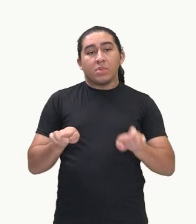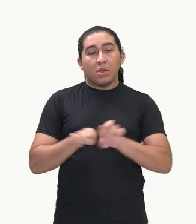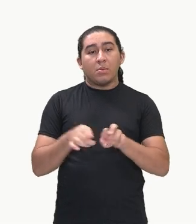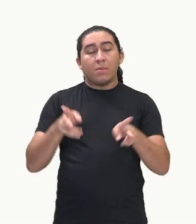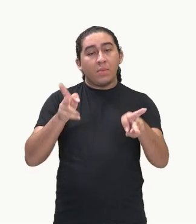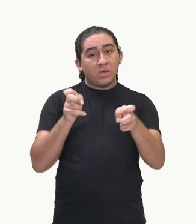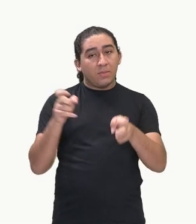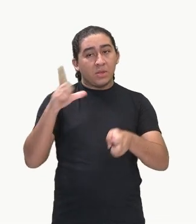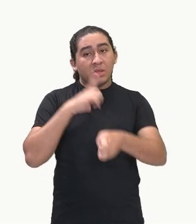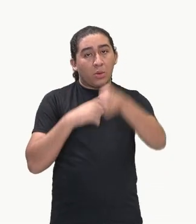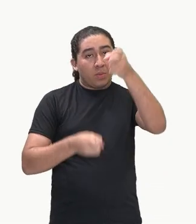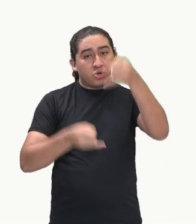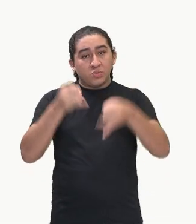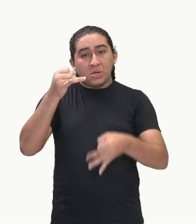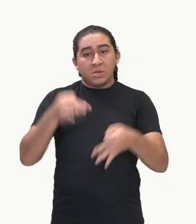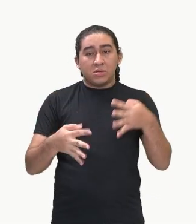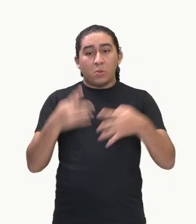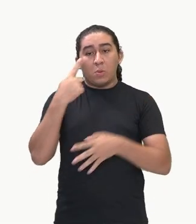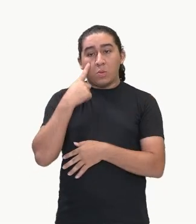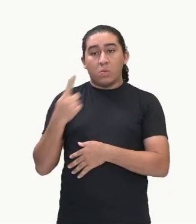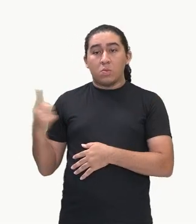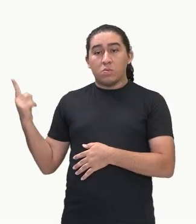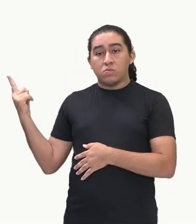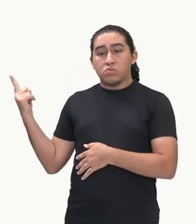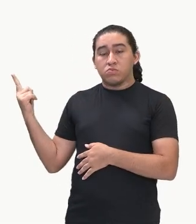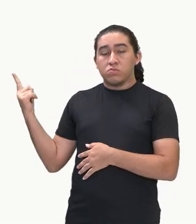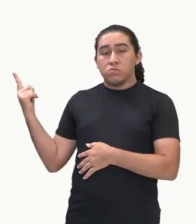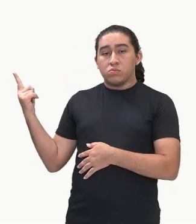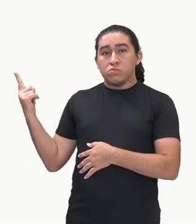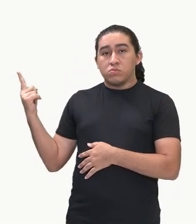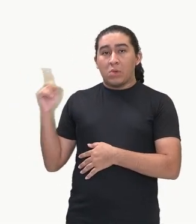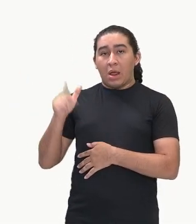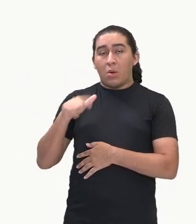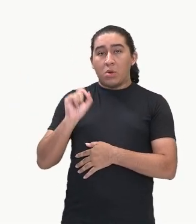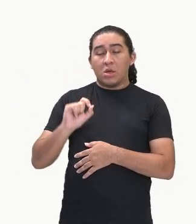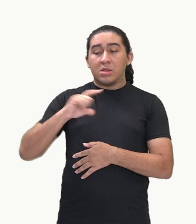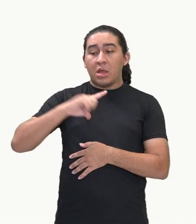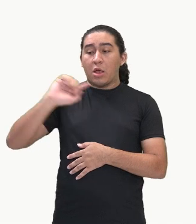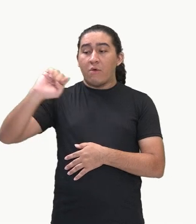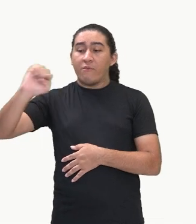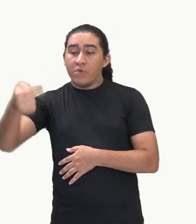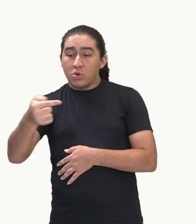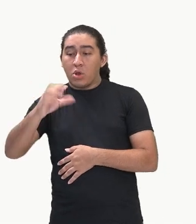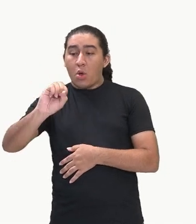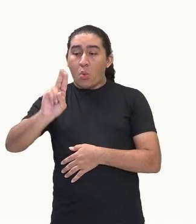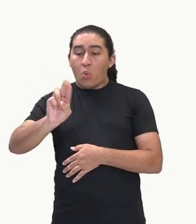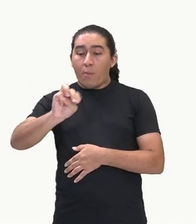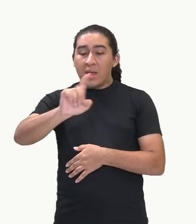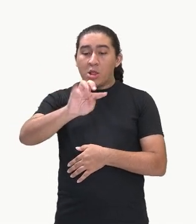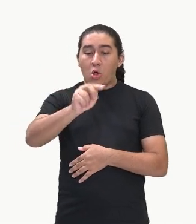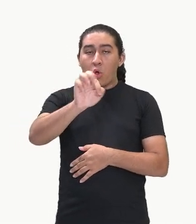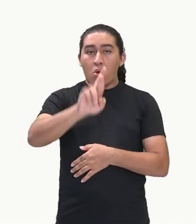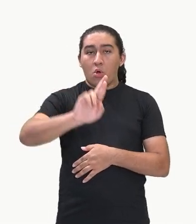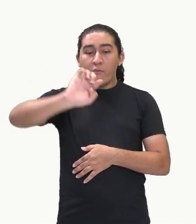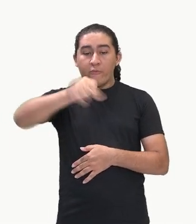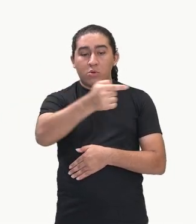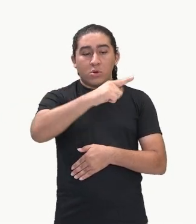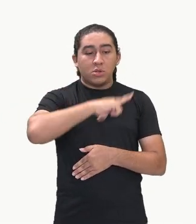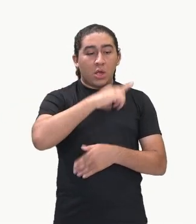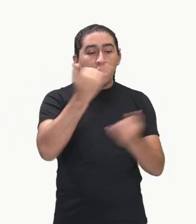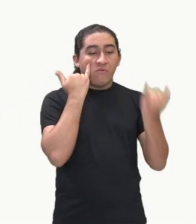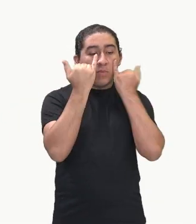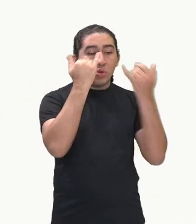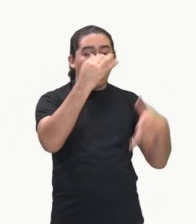explicação, quando eu digo ou melhor, né, eu vou explicar, né, eu vou retificar um pouco do